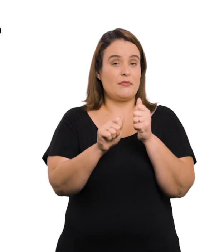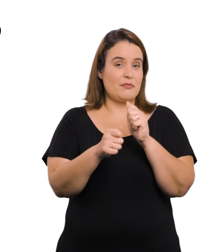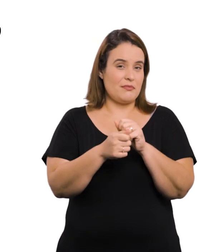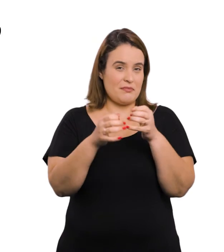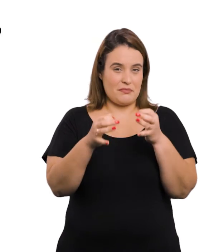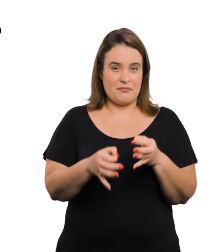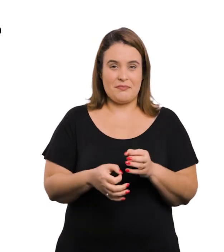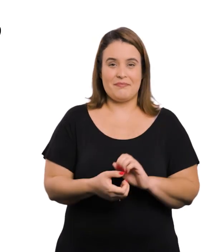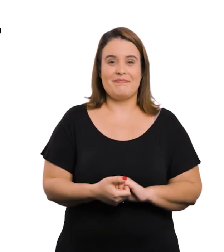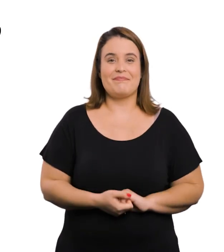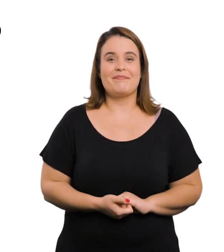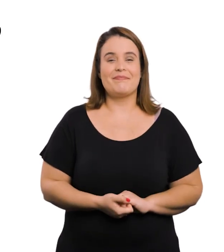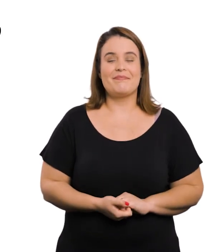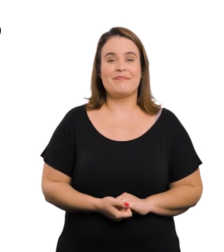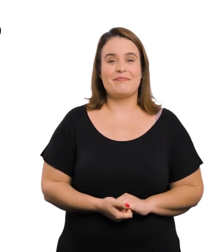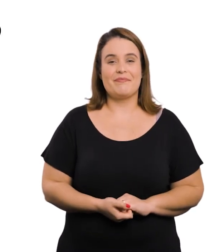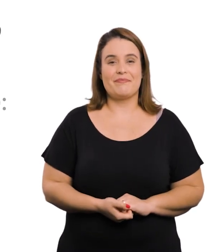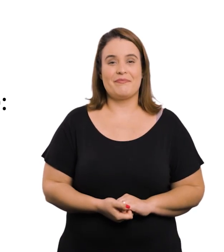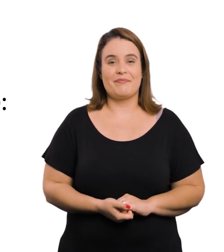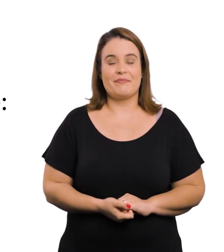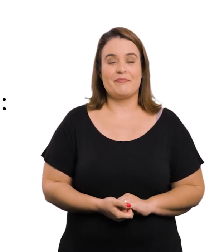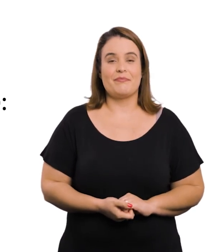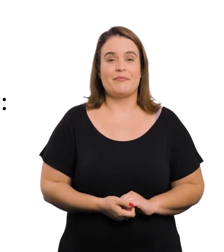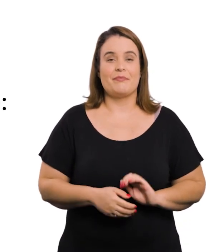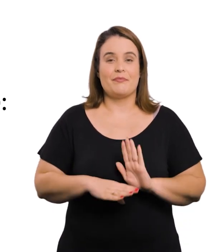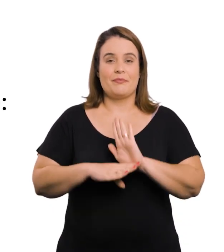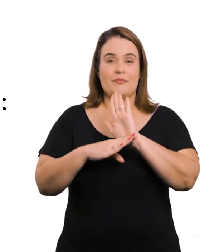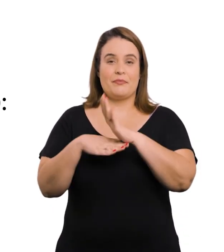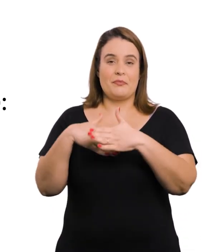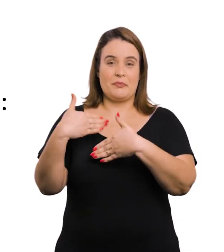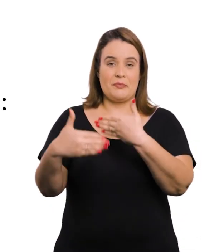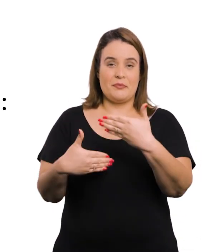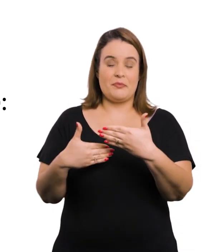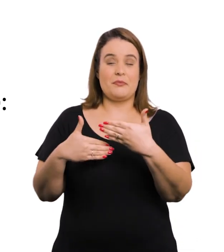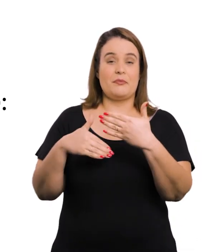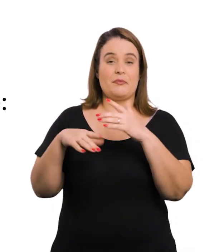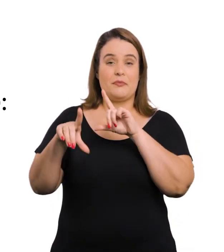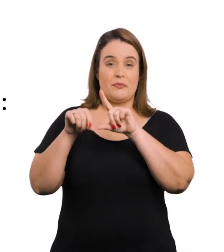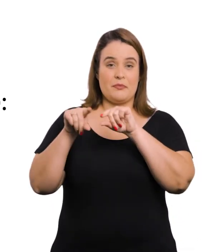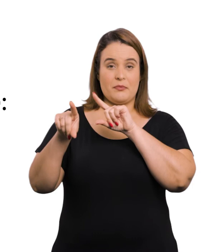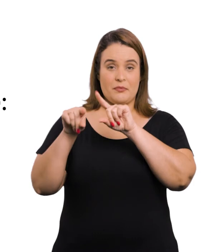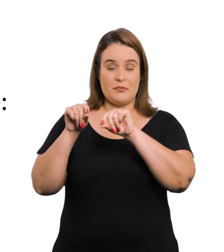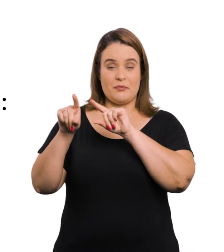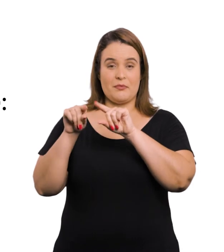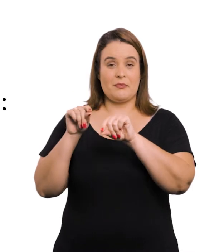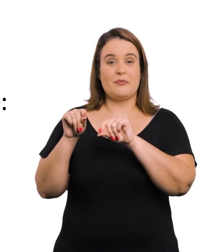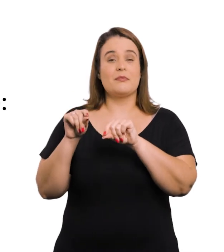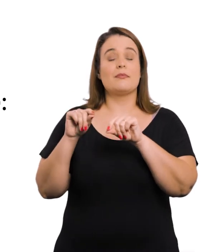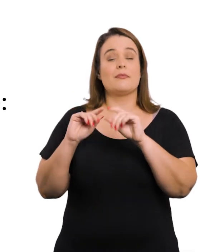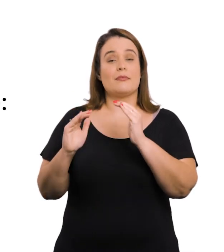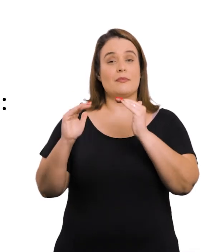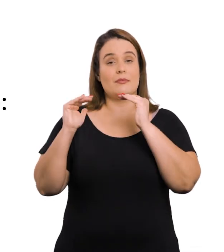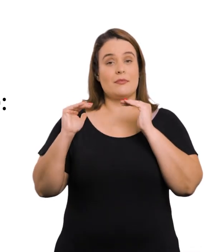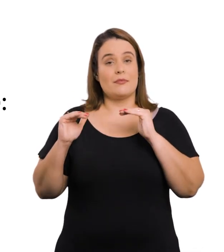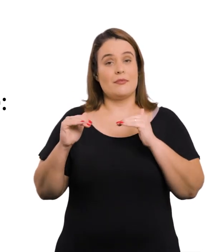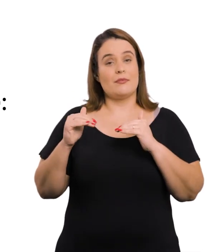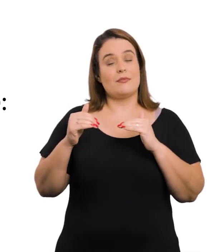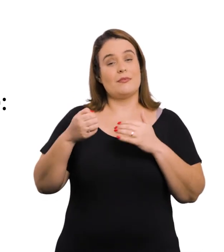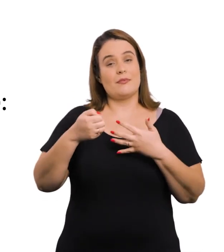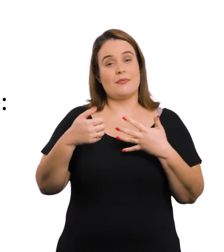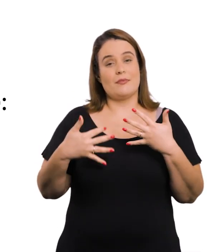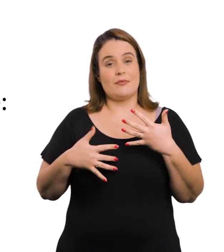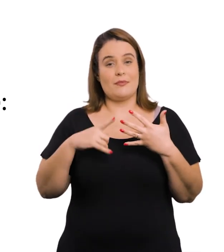são providas. Fecha aspas. Para auxiliar neste processo de recrutamento e seleção, elencamos abaixo